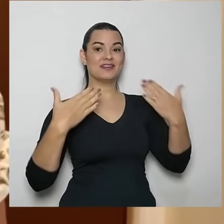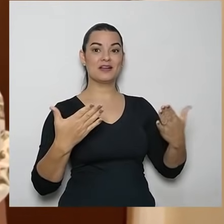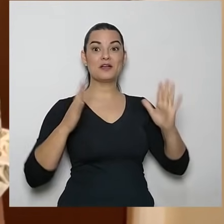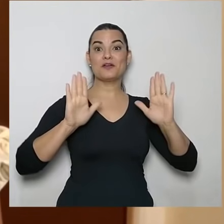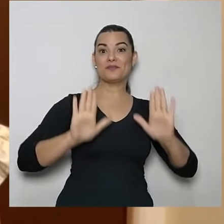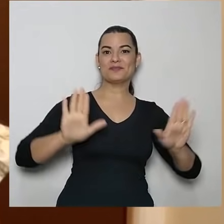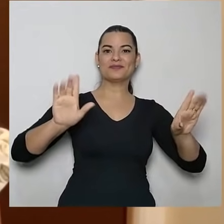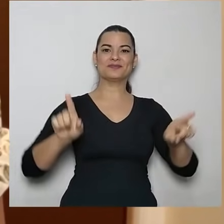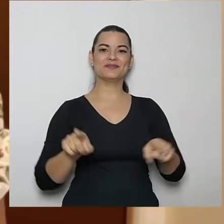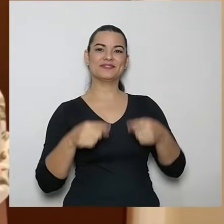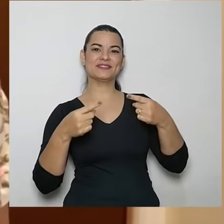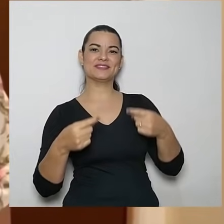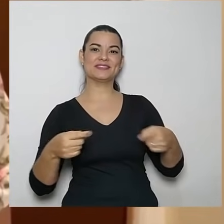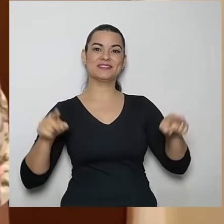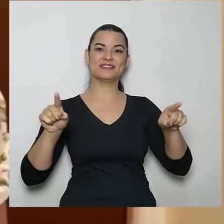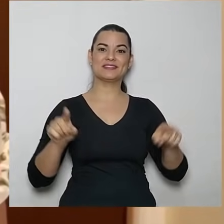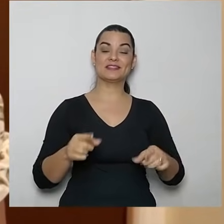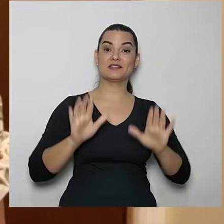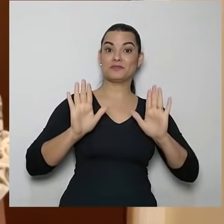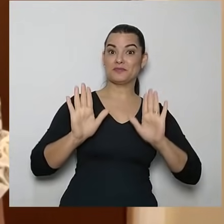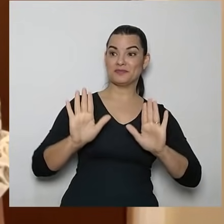mas a musiquinha,